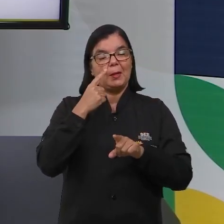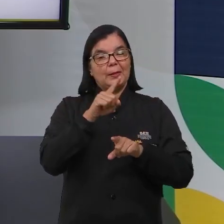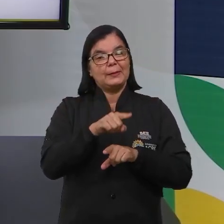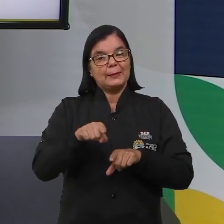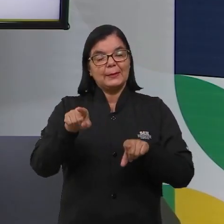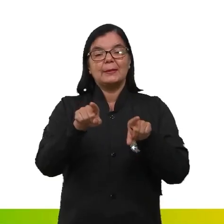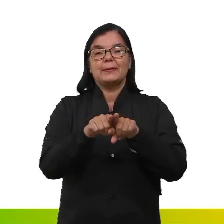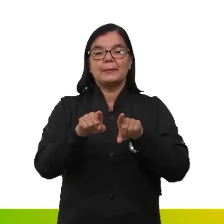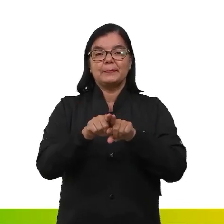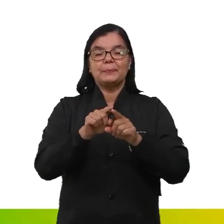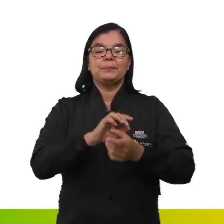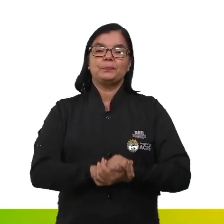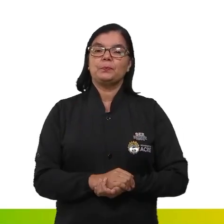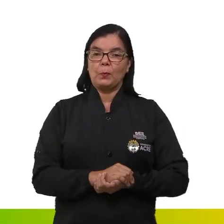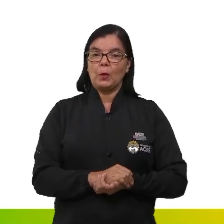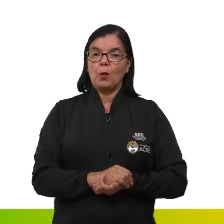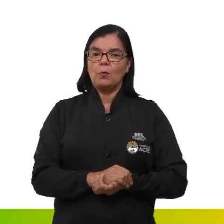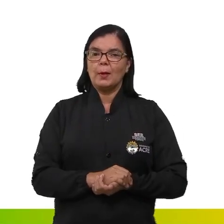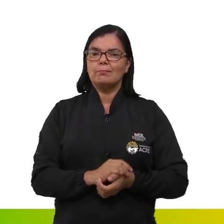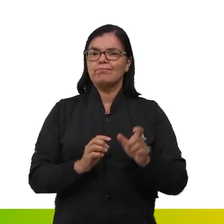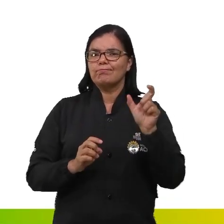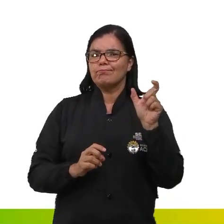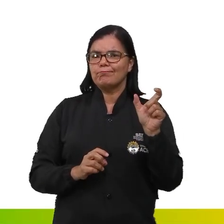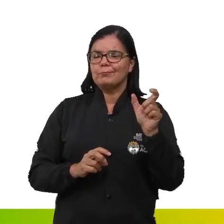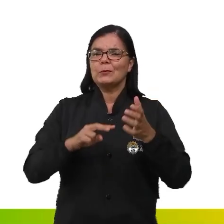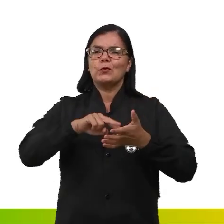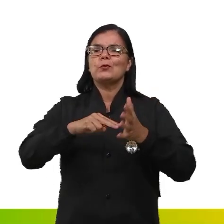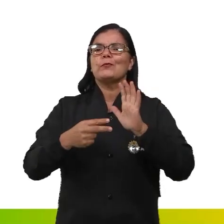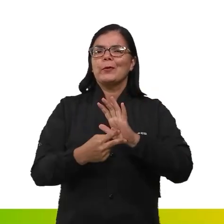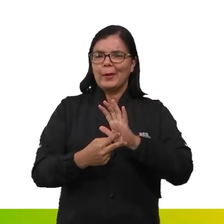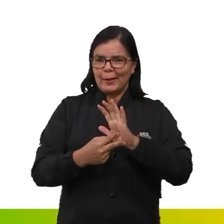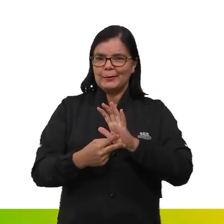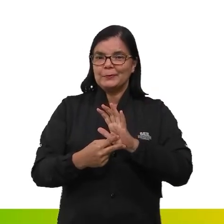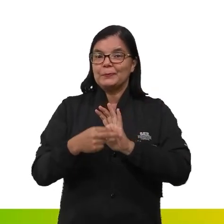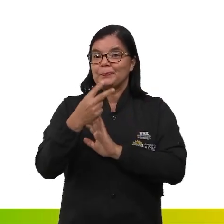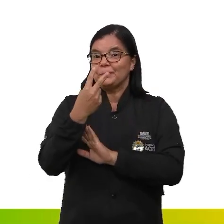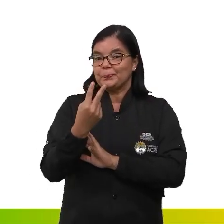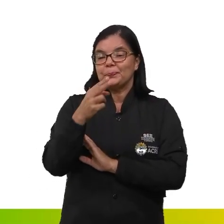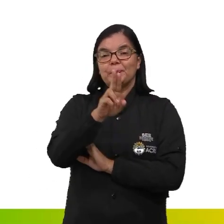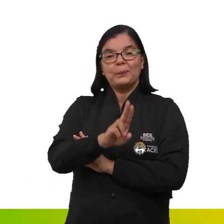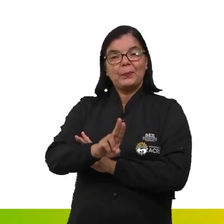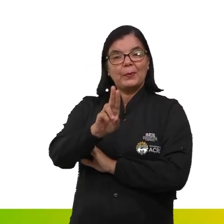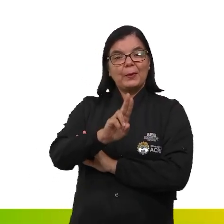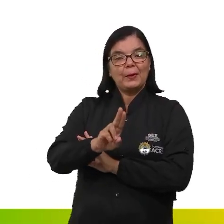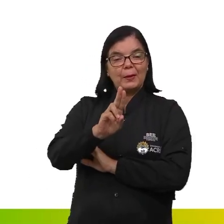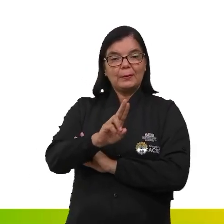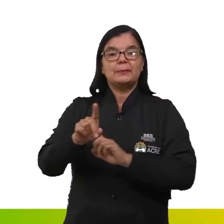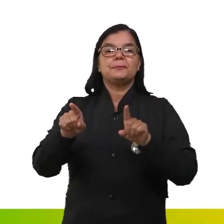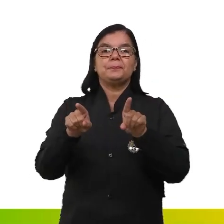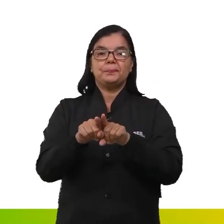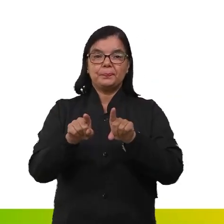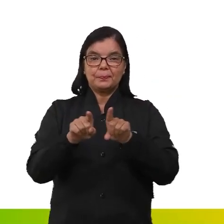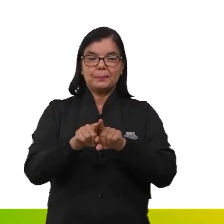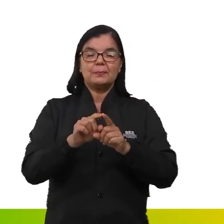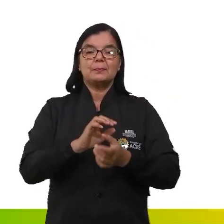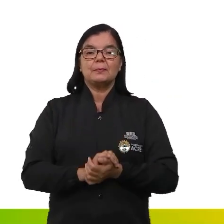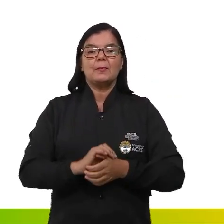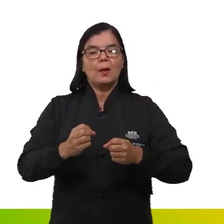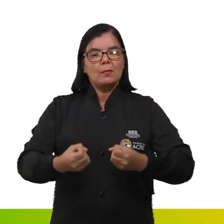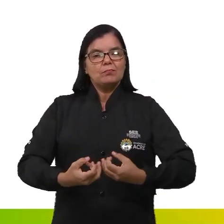vocês também na tela duplo sentido, que é um outro recurso utilizado aí para